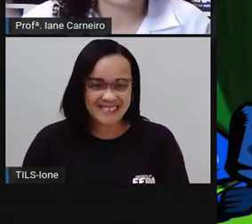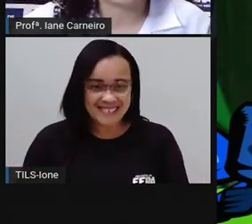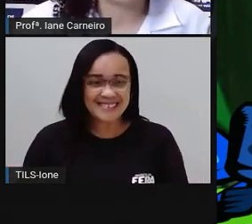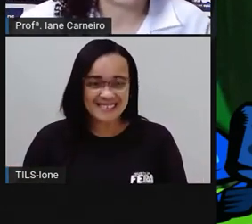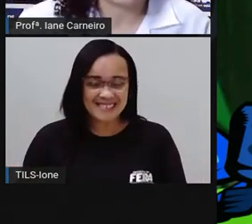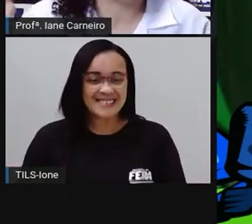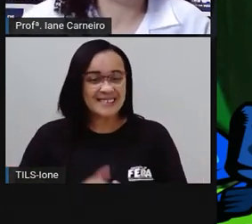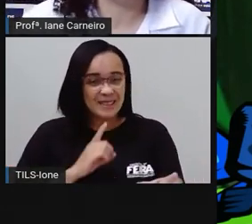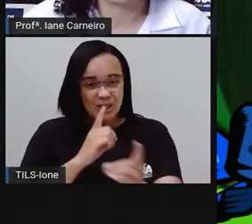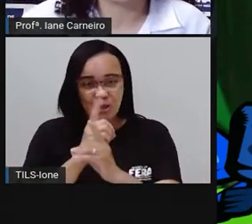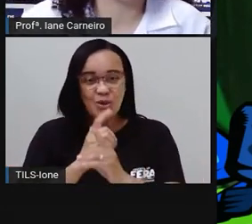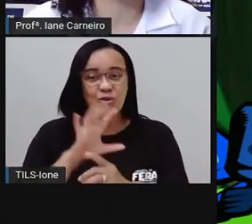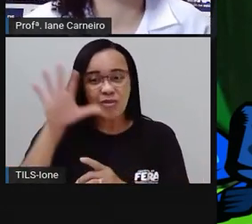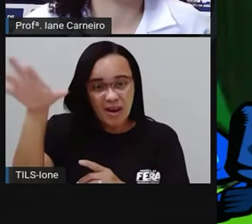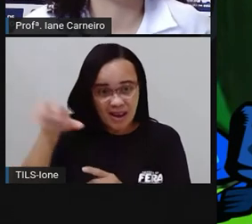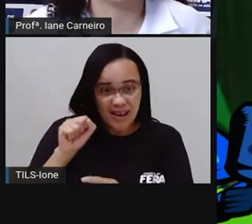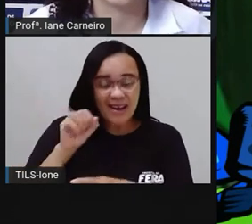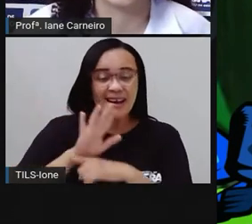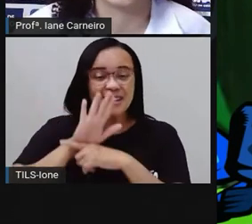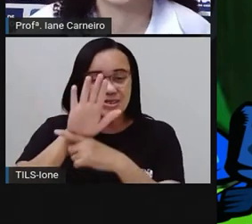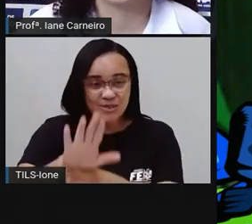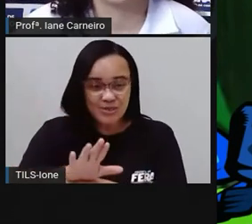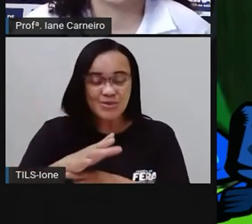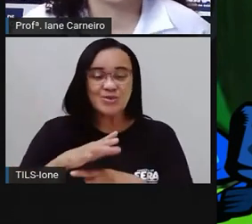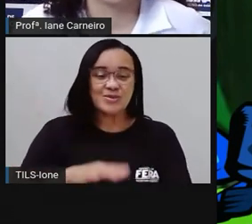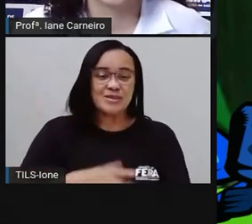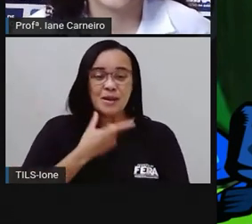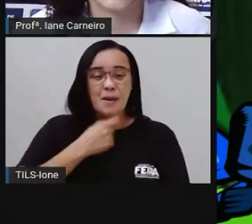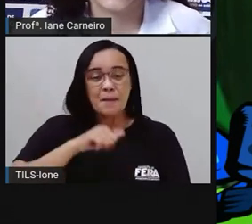aí, se o papai tiver aí, ajuda, ajuda, ajuda. Corre.